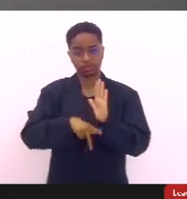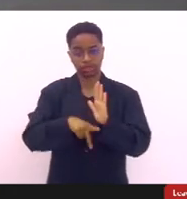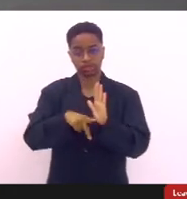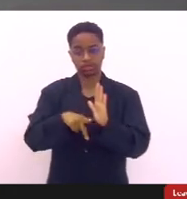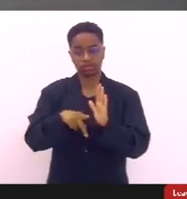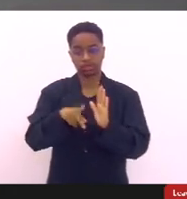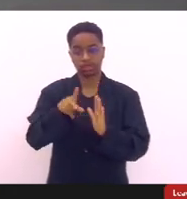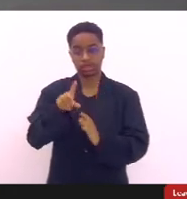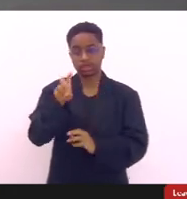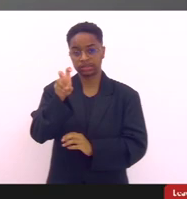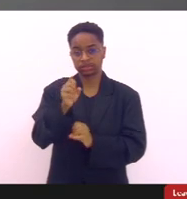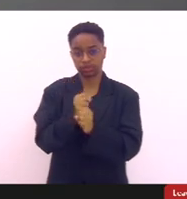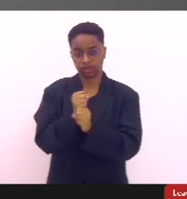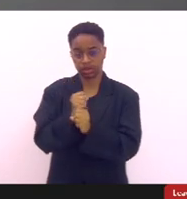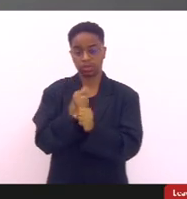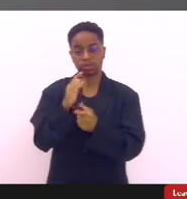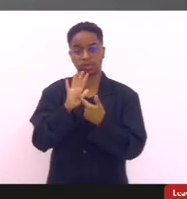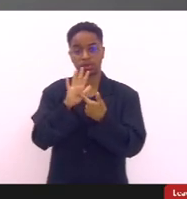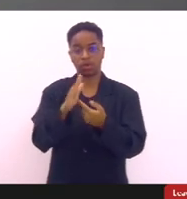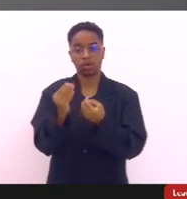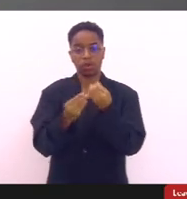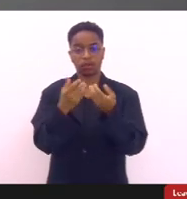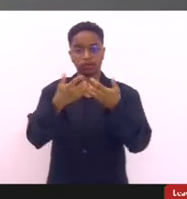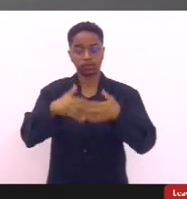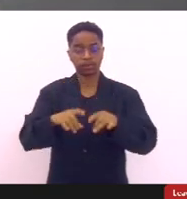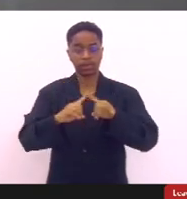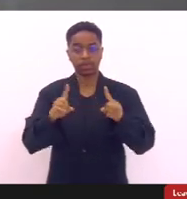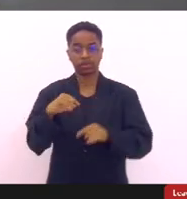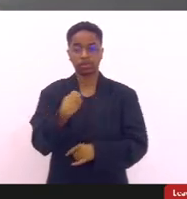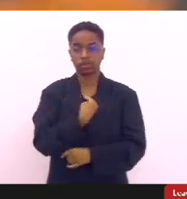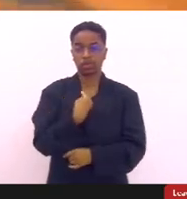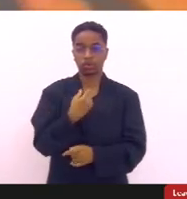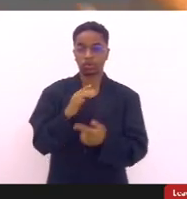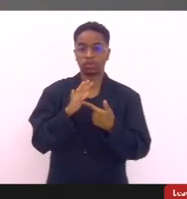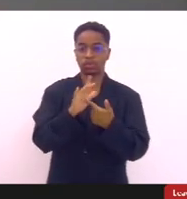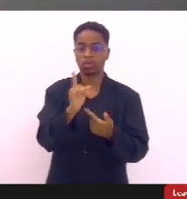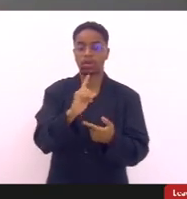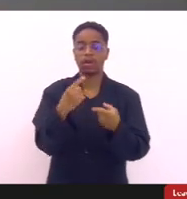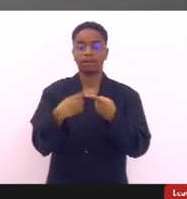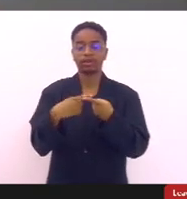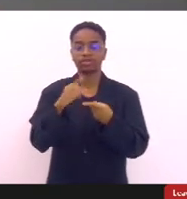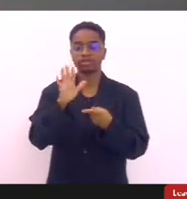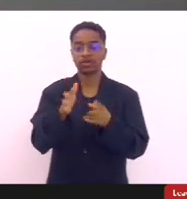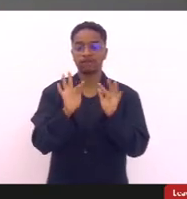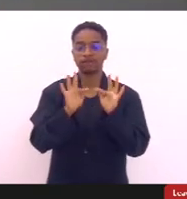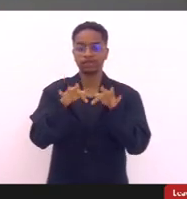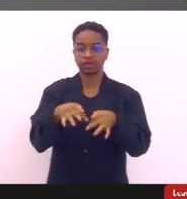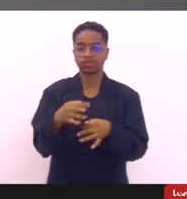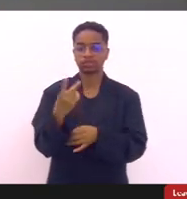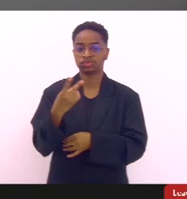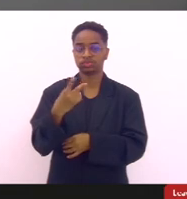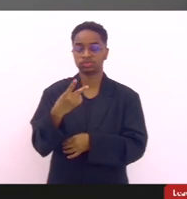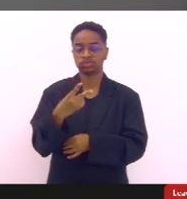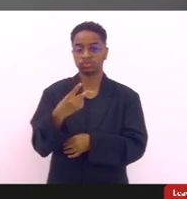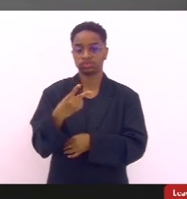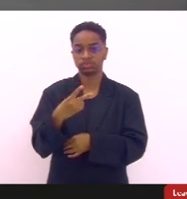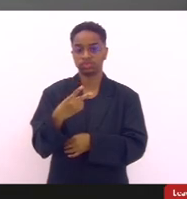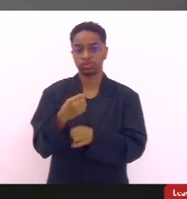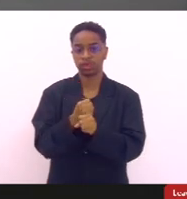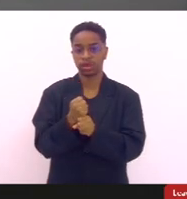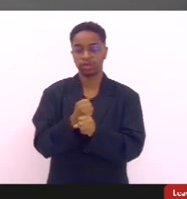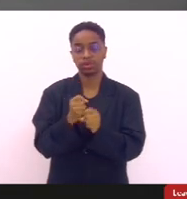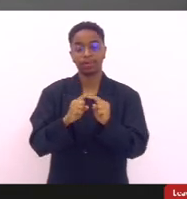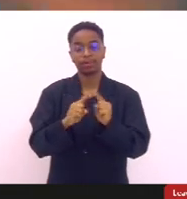a efetividade dele. E nós não vamos mostrar, porque nós já estamos no final do segundo ano e não temos